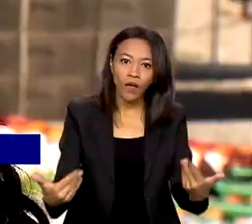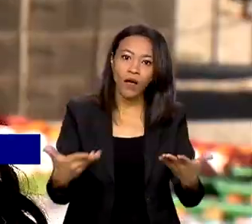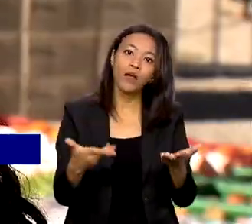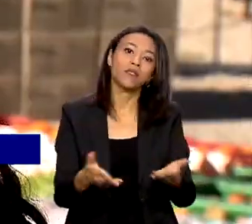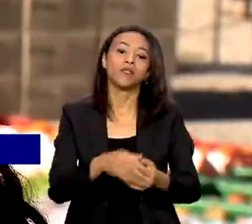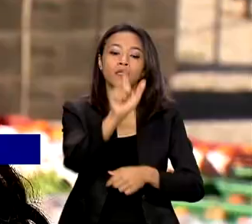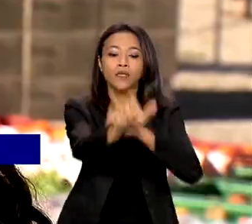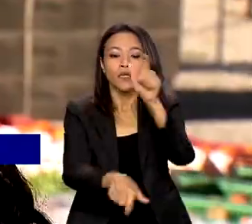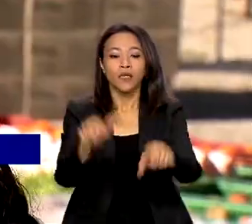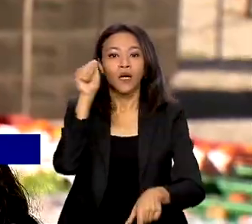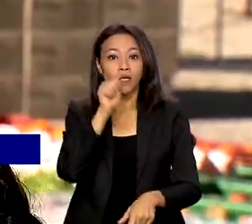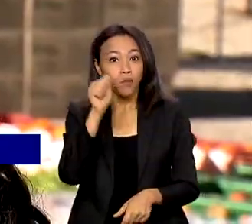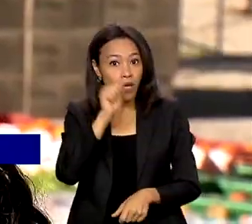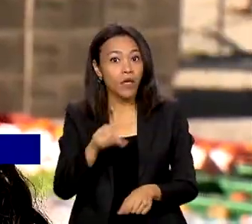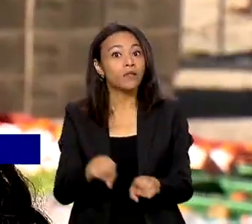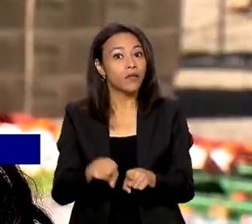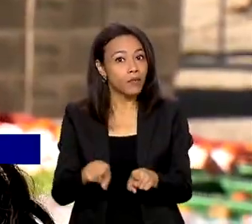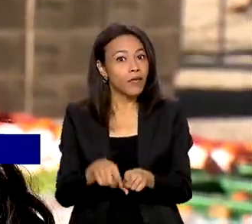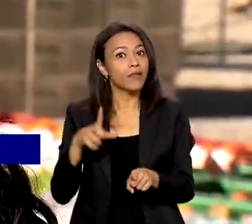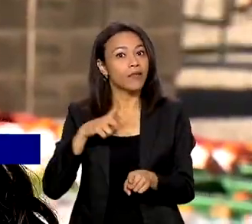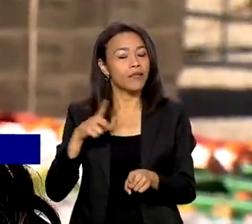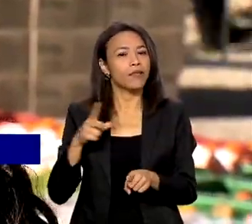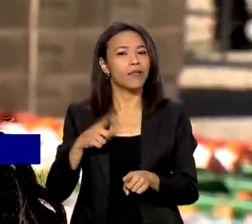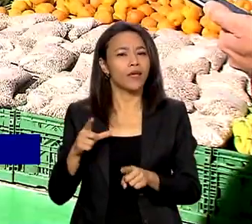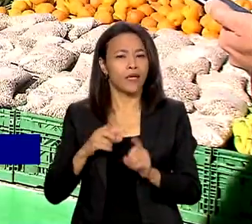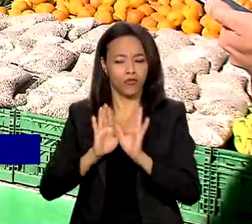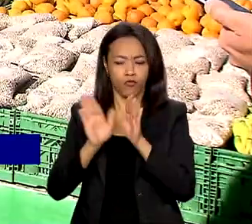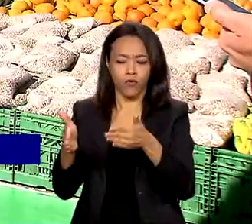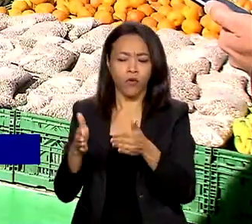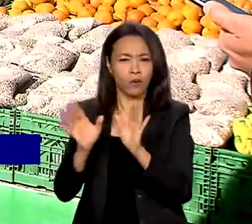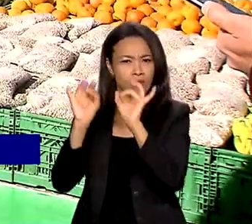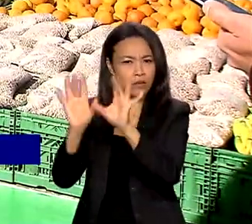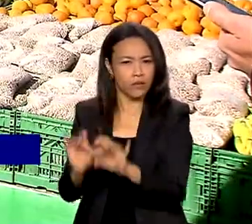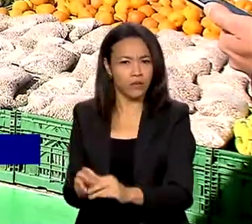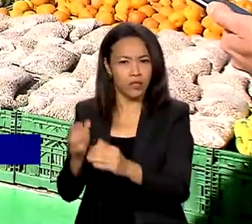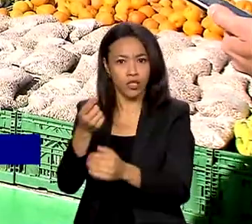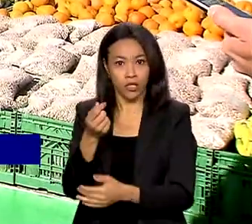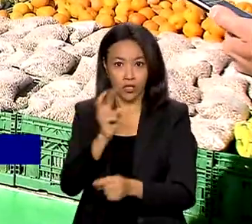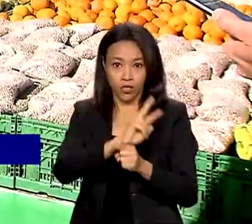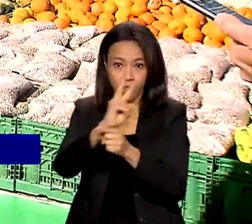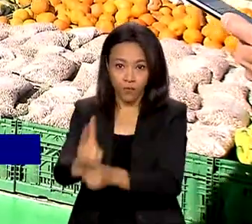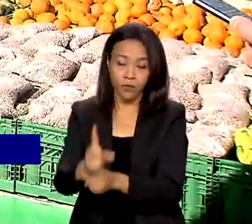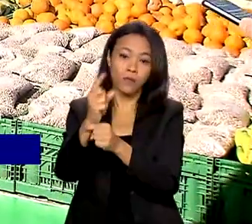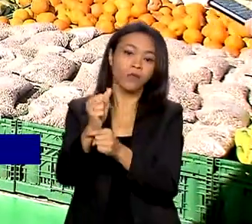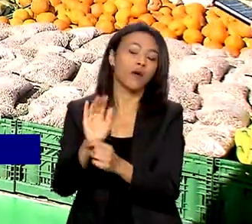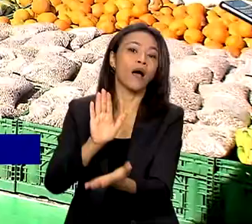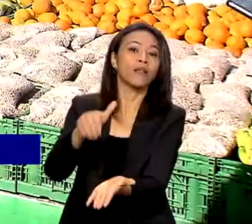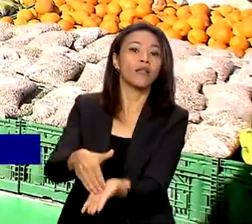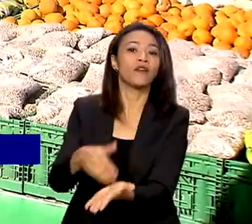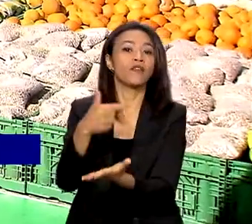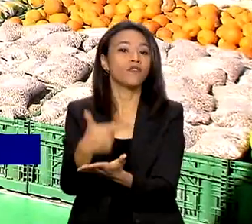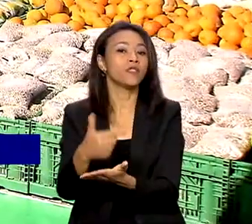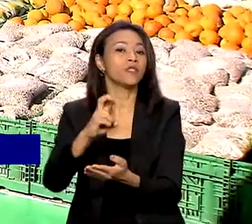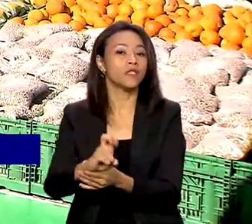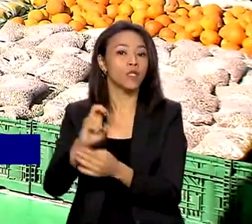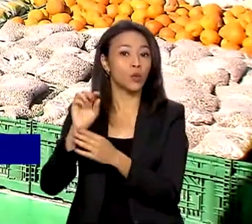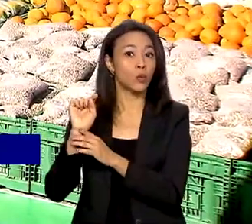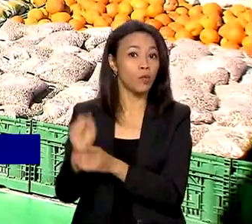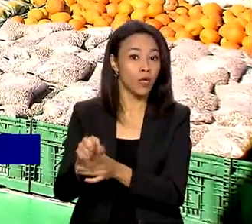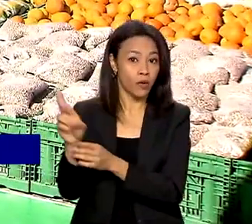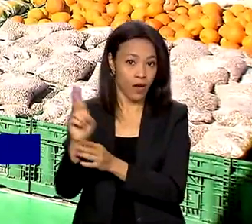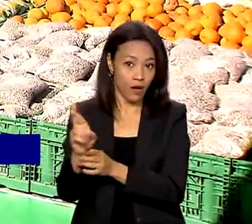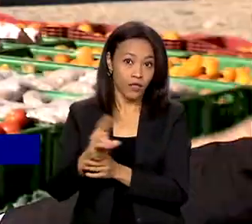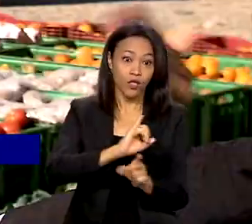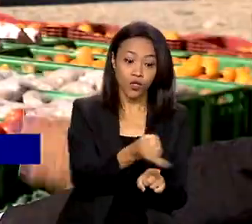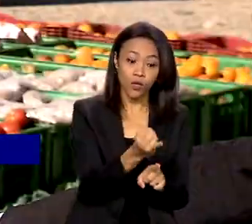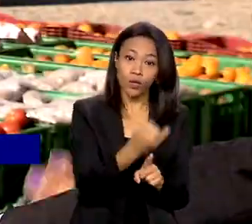As mulheres rurais também ganham uma linha específica, com financiamento de até R$ 25 mil reais a juros de 4%